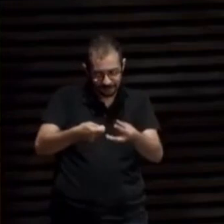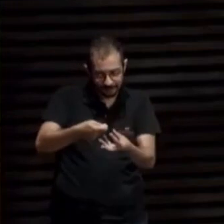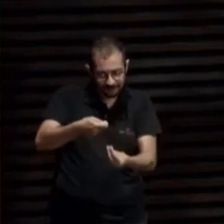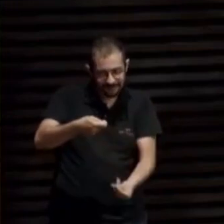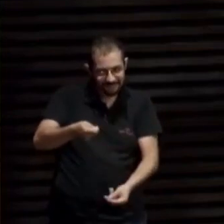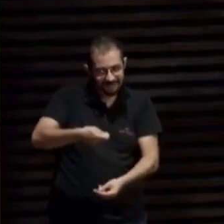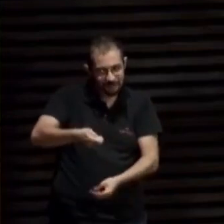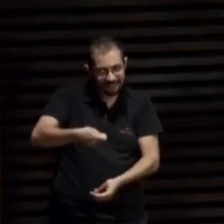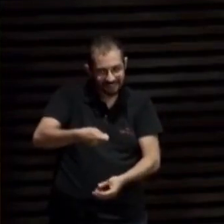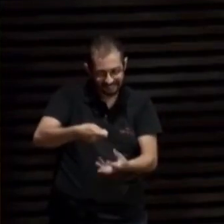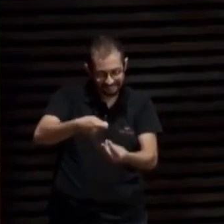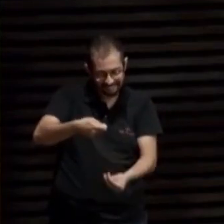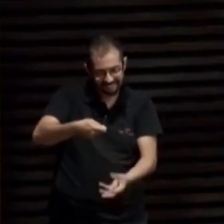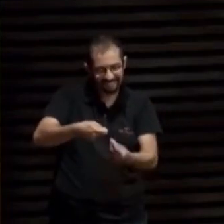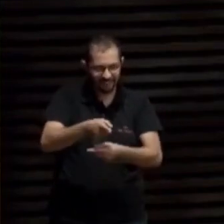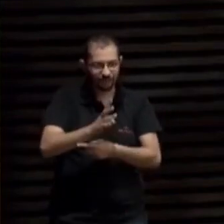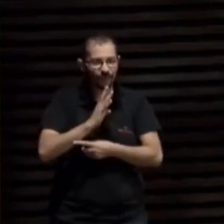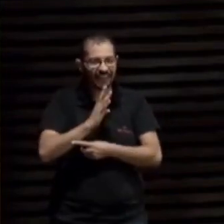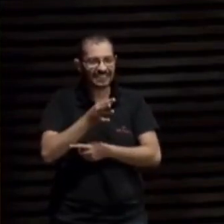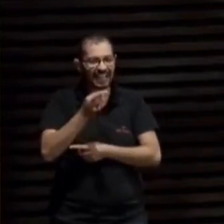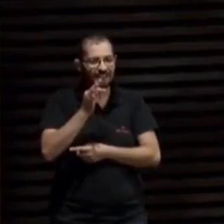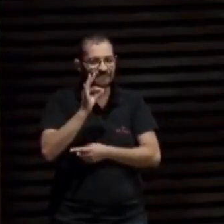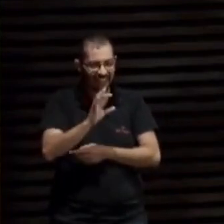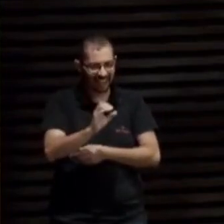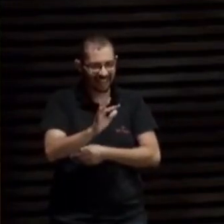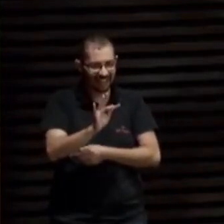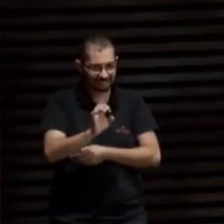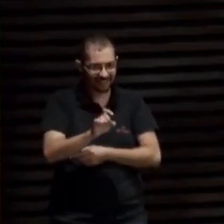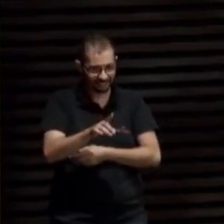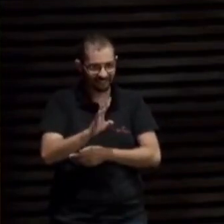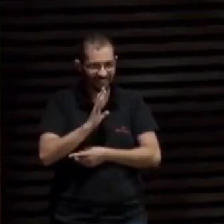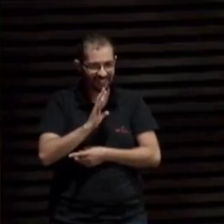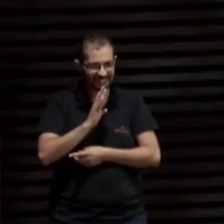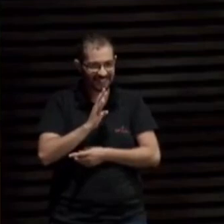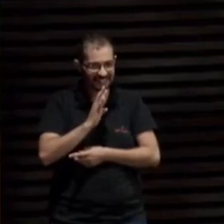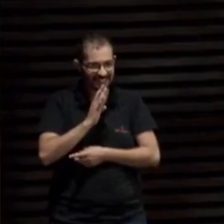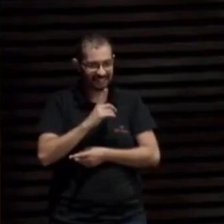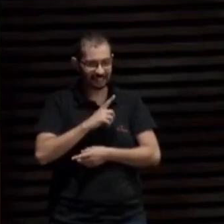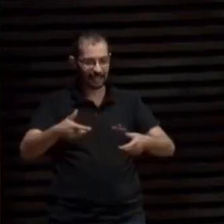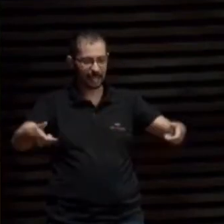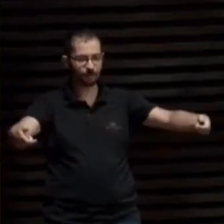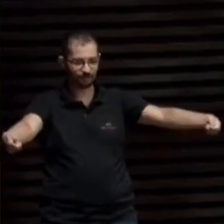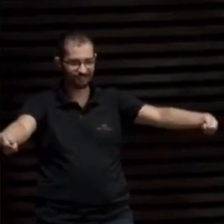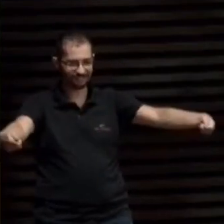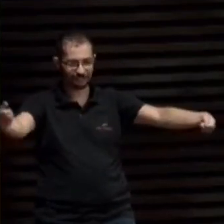Café, quem é que conhece café aqui? Tem umas peneiras, não